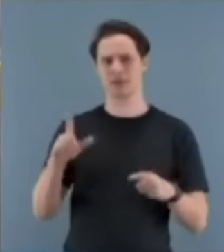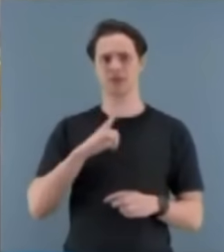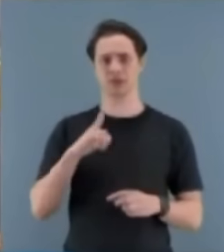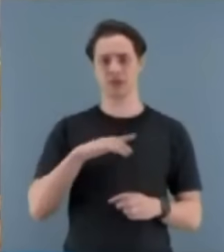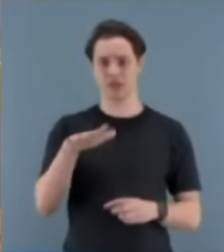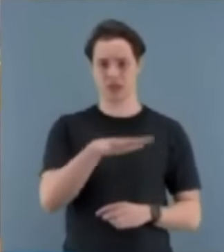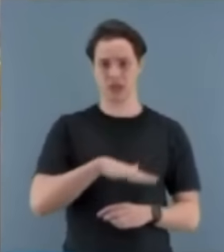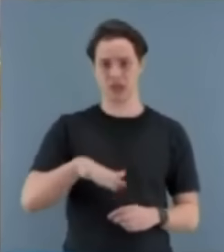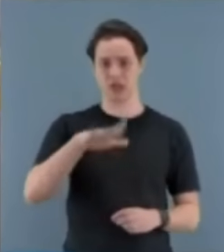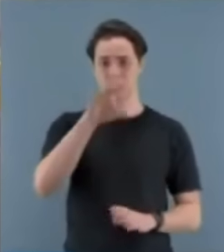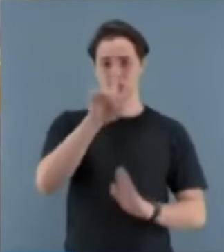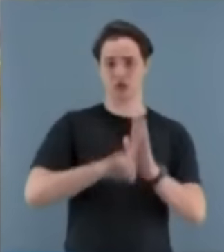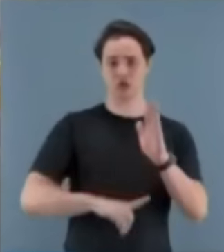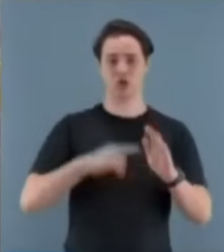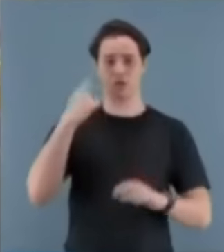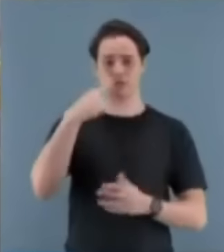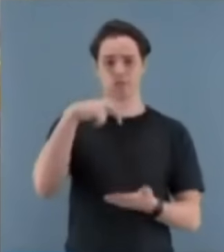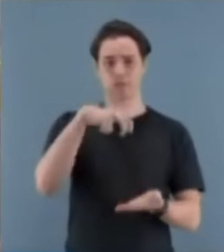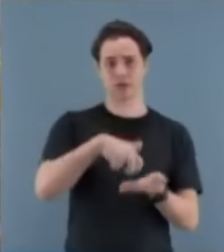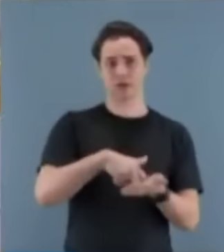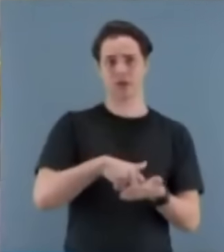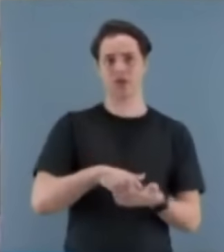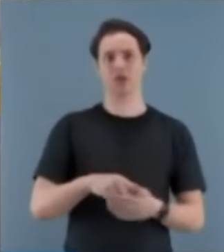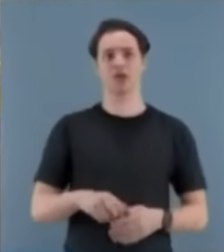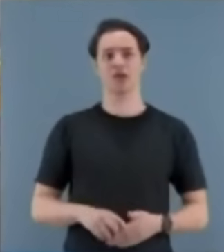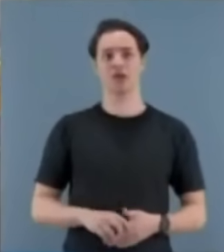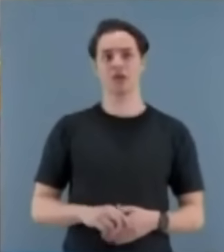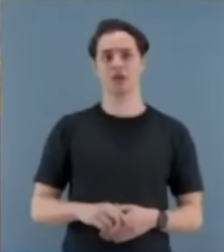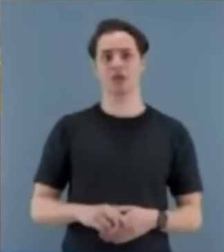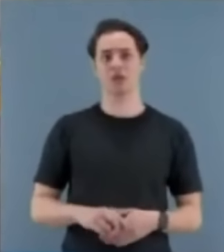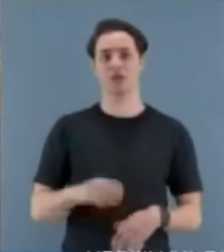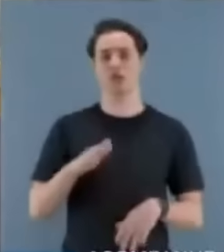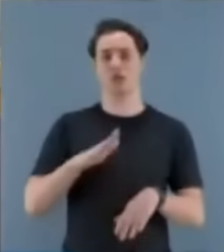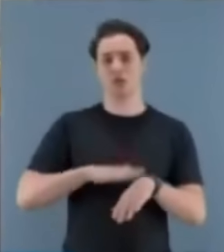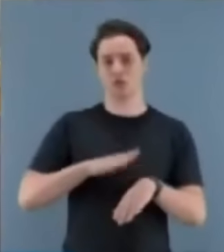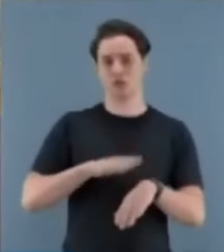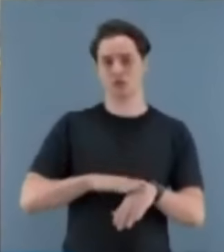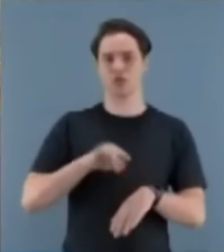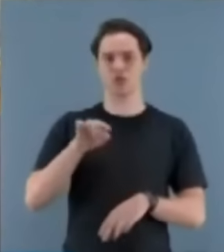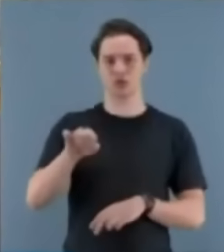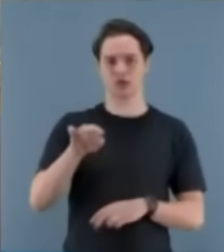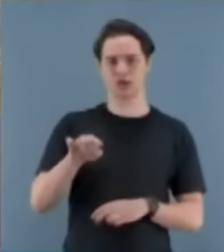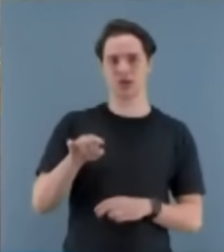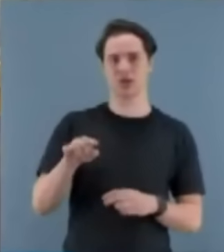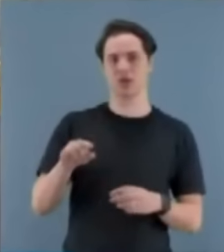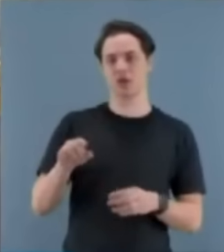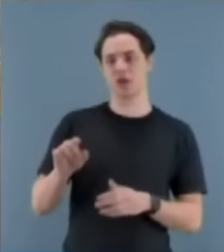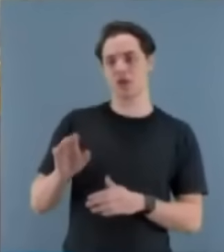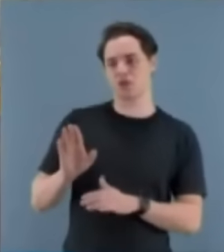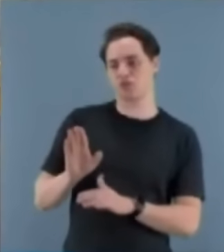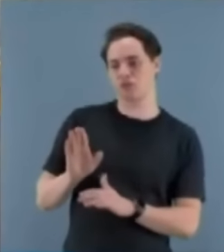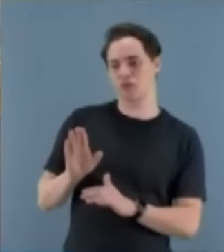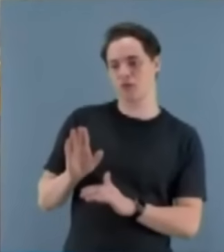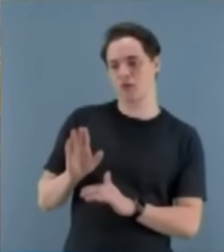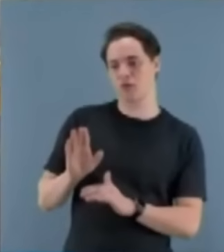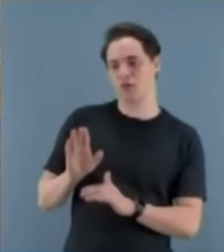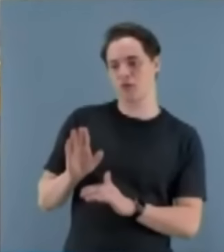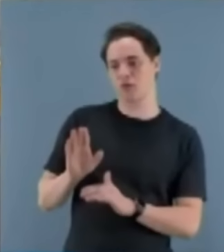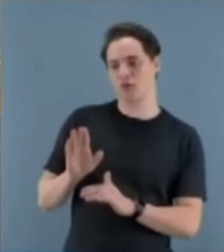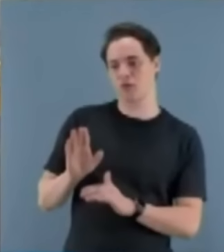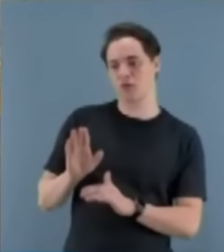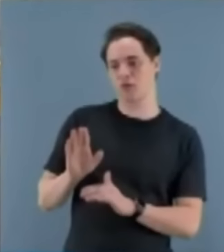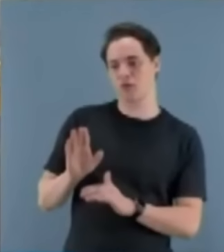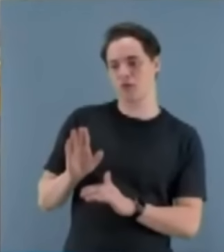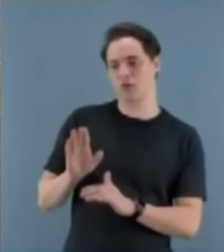direito penal chamado serendipidade, que é quando você, de forma casual ou fortuita, você encontra prova de um crime.